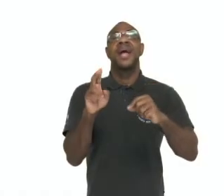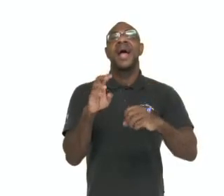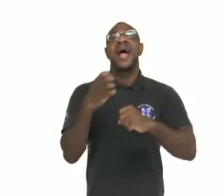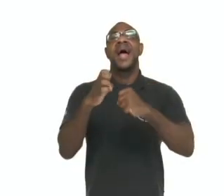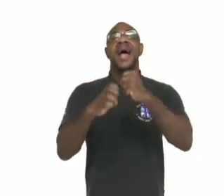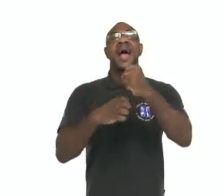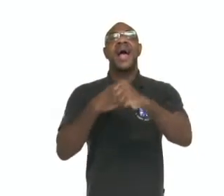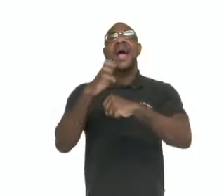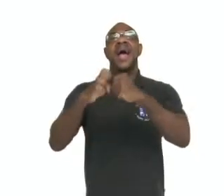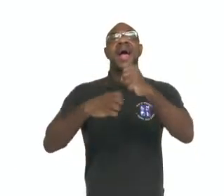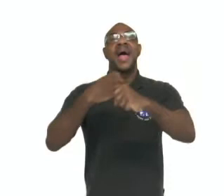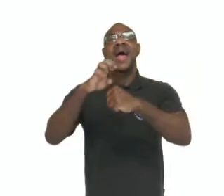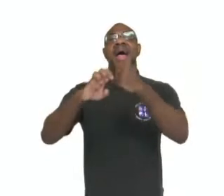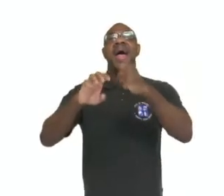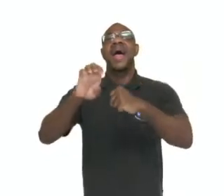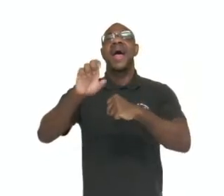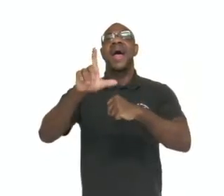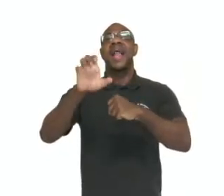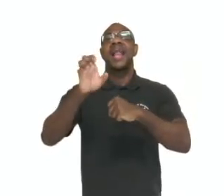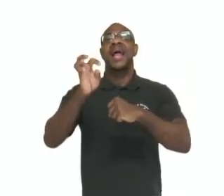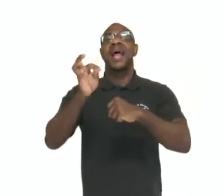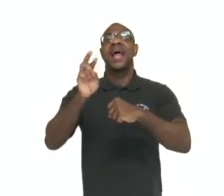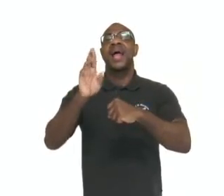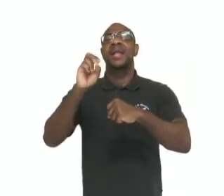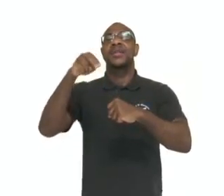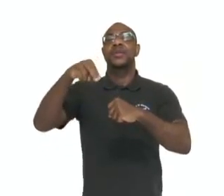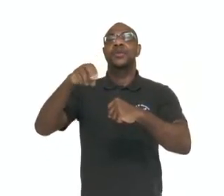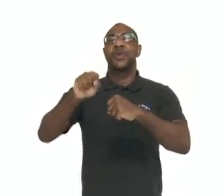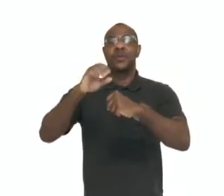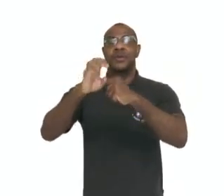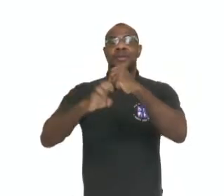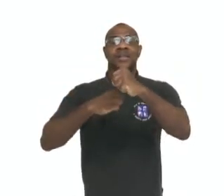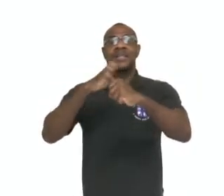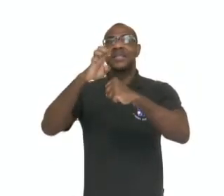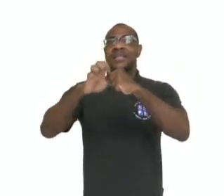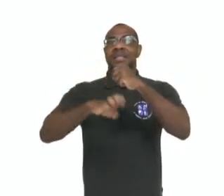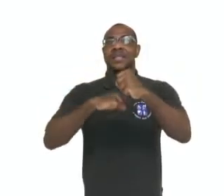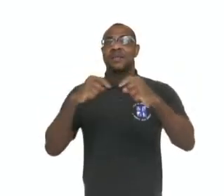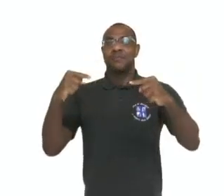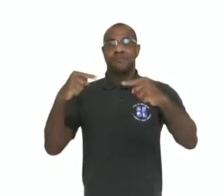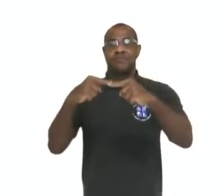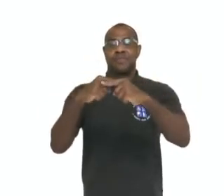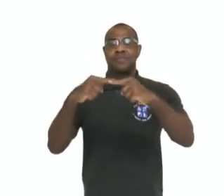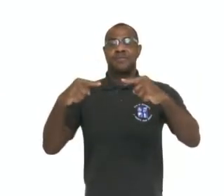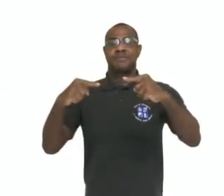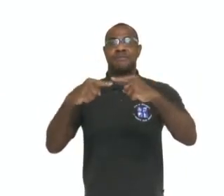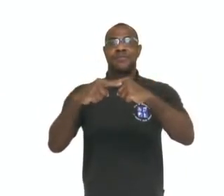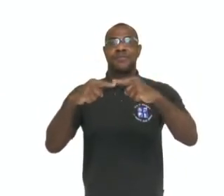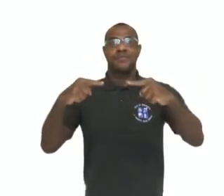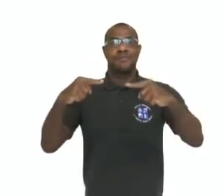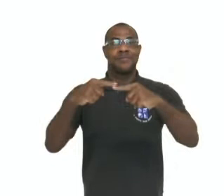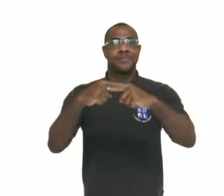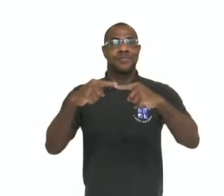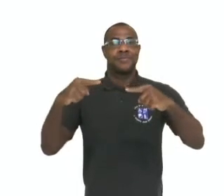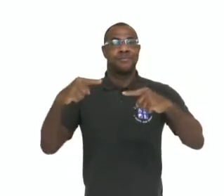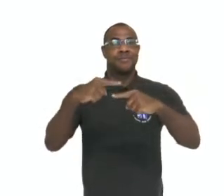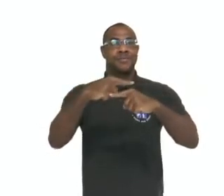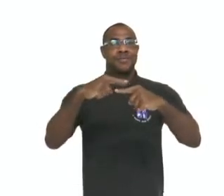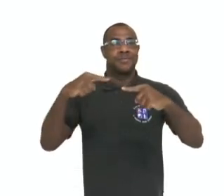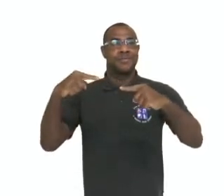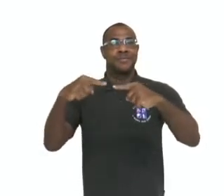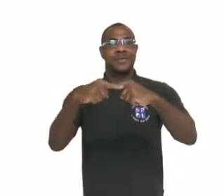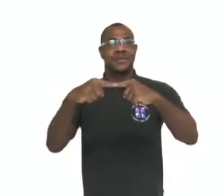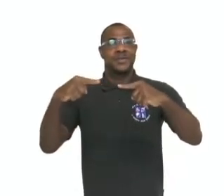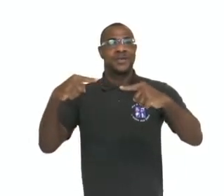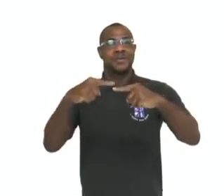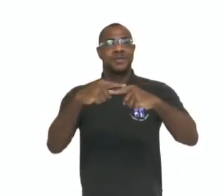os elétrons livres que estão aqui em movimento e eles podem ser conduzidos quando neles aplicamos uma diferença de